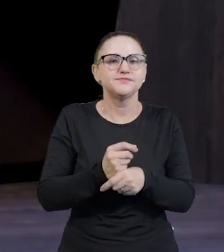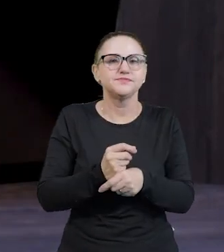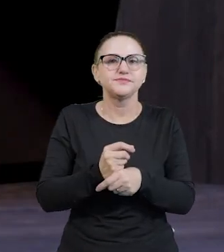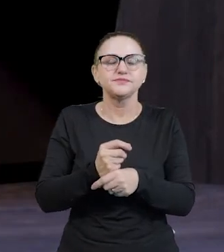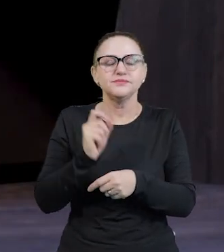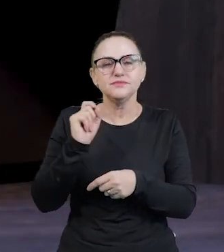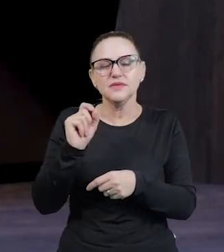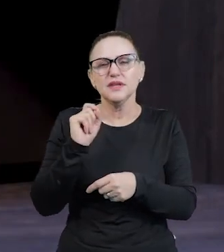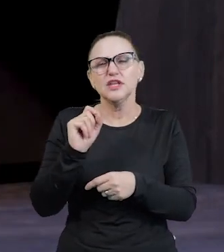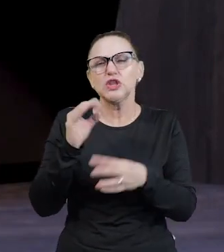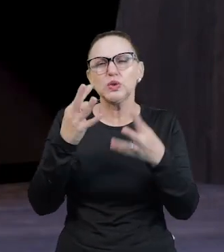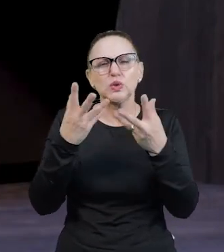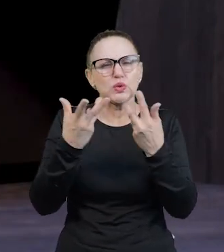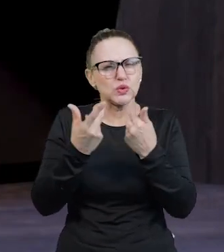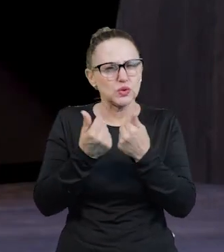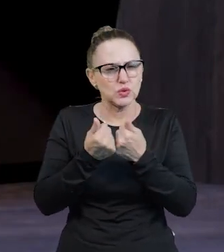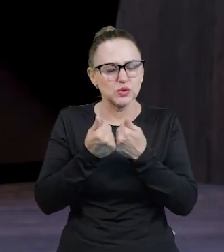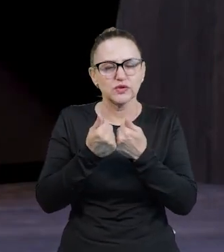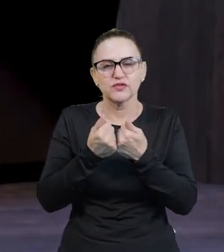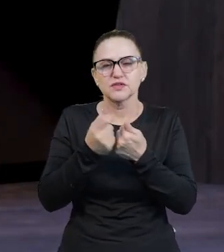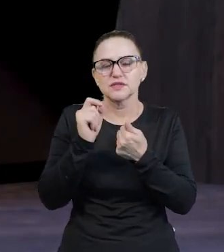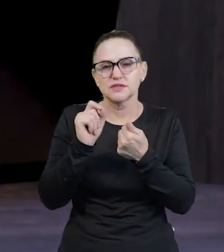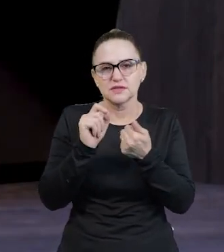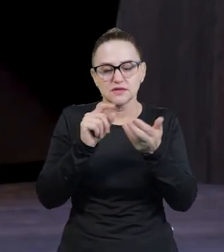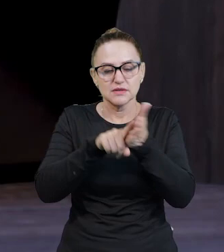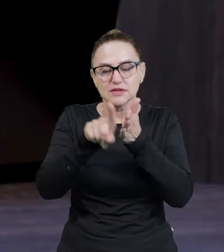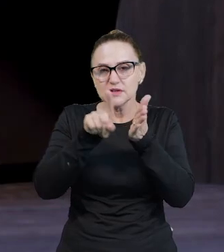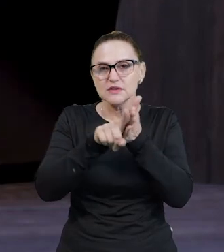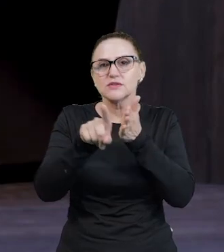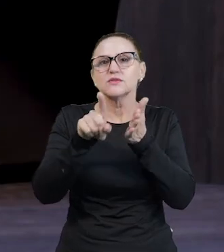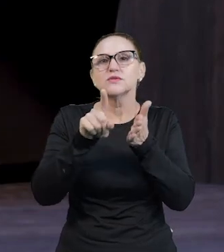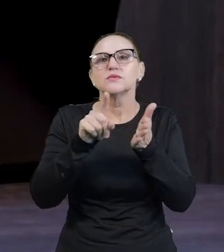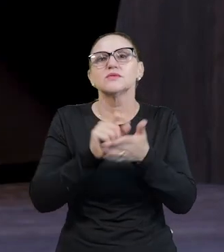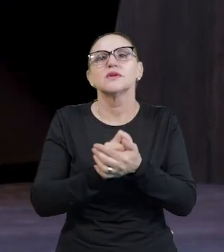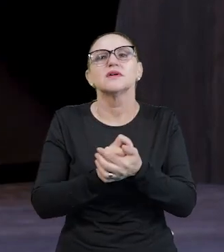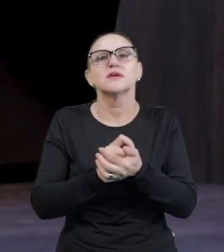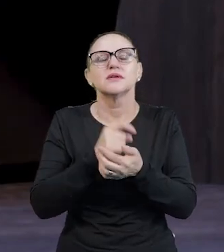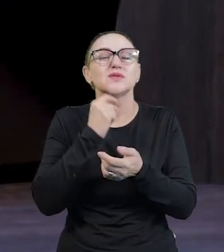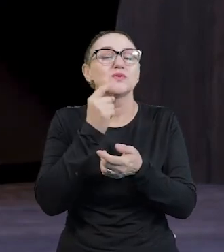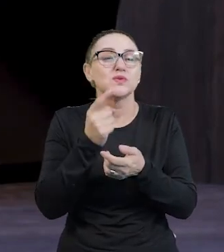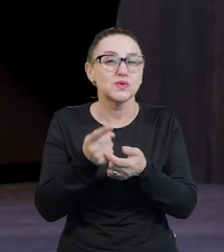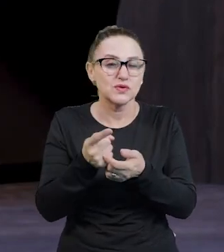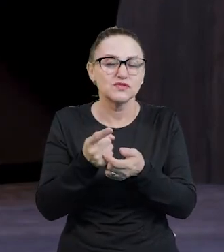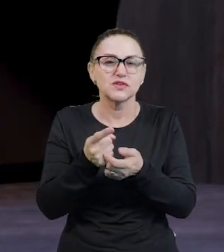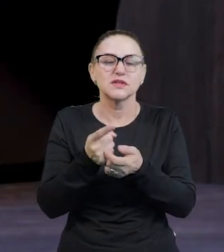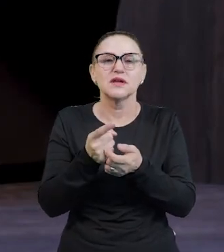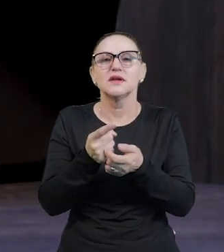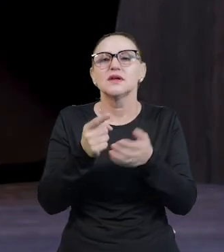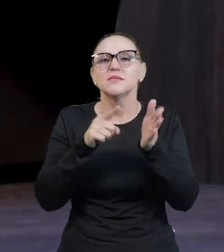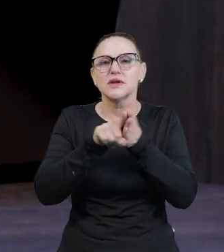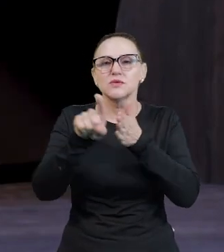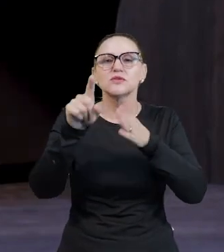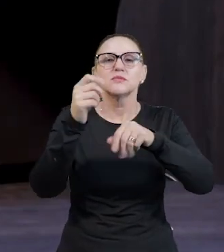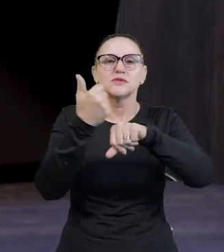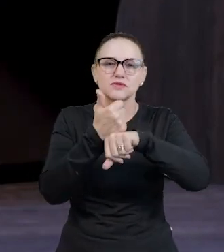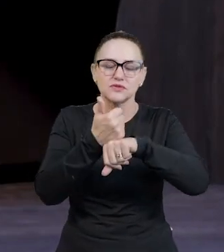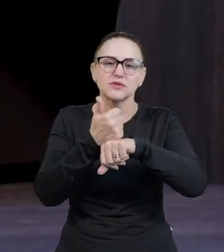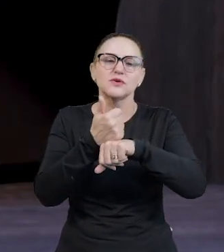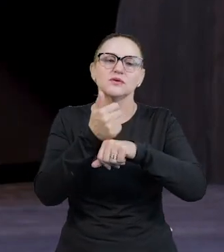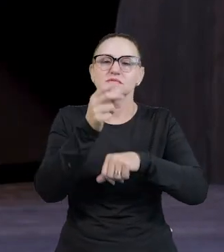conexões que eu estou sugestionando vocês a fazerem, por favor, façam contato, contem com os tutores e também